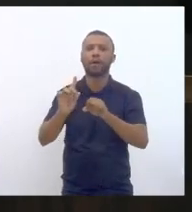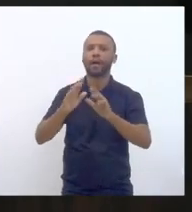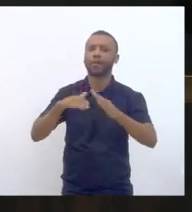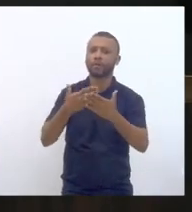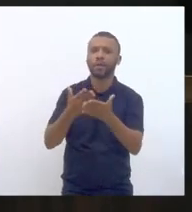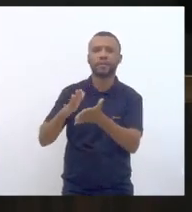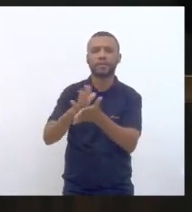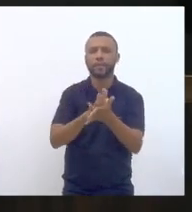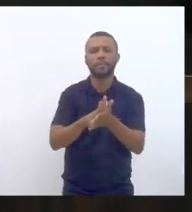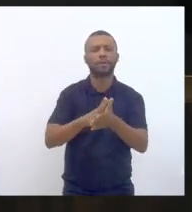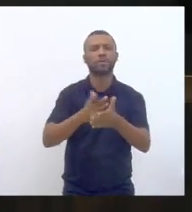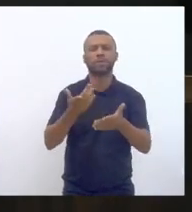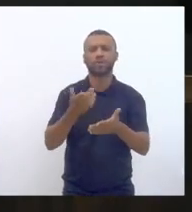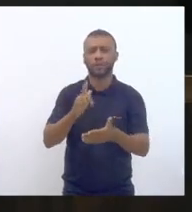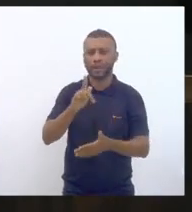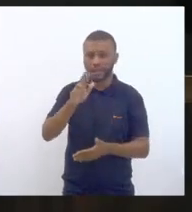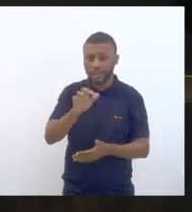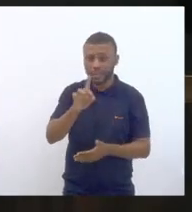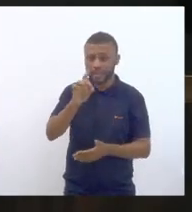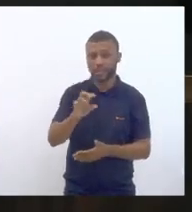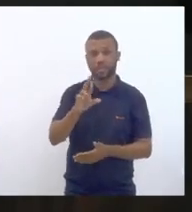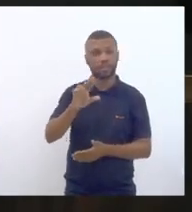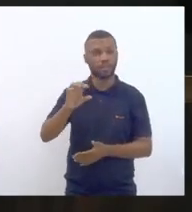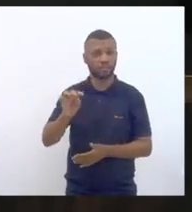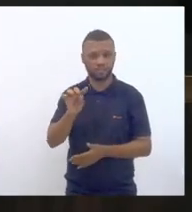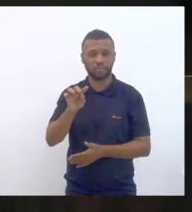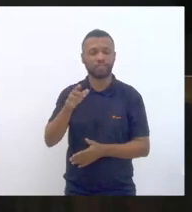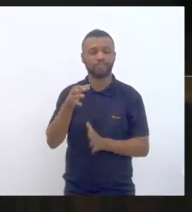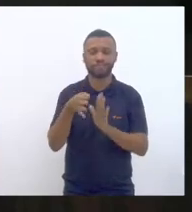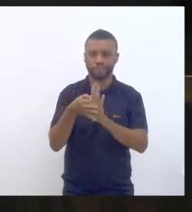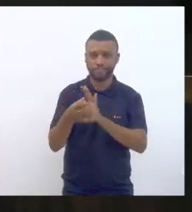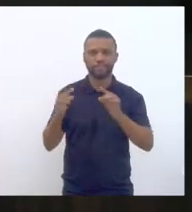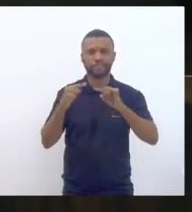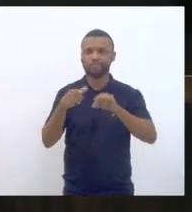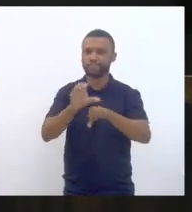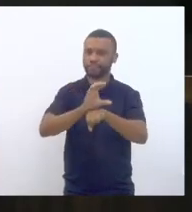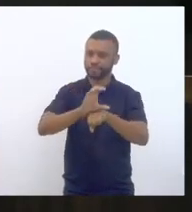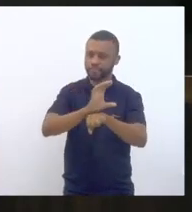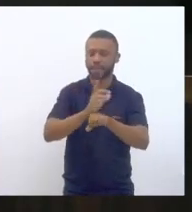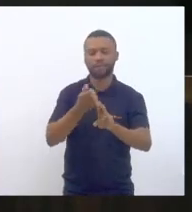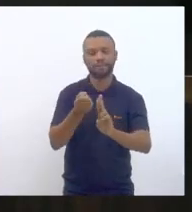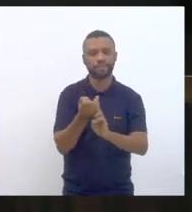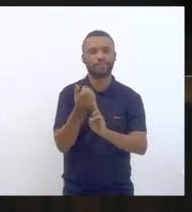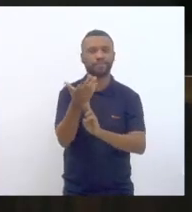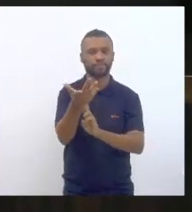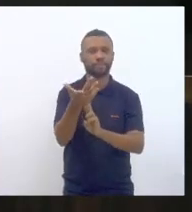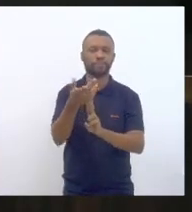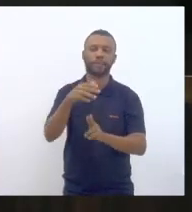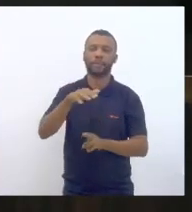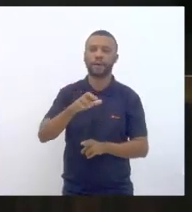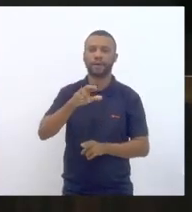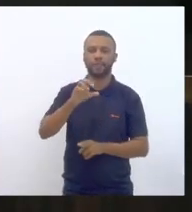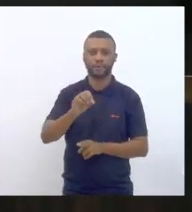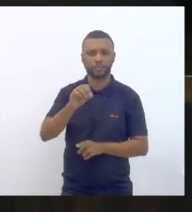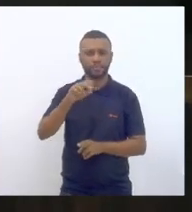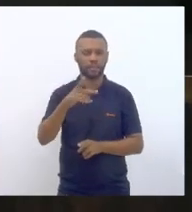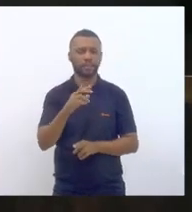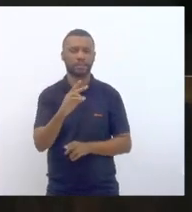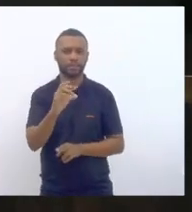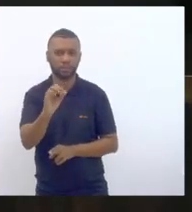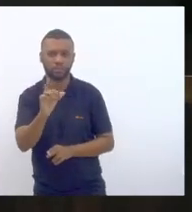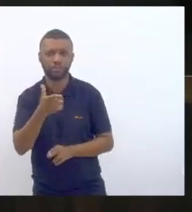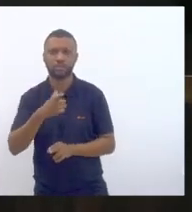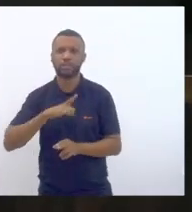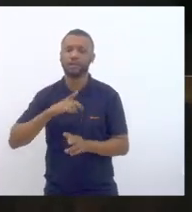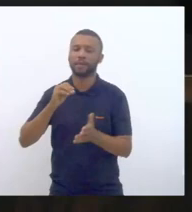de Samba Acadêmico do Grande Rio. Parecer da Comissão de Constituição e Justiça pela condicionalidade. Relator, deputado Márcio Pacheco. Pendendo de pareceres das comissões de